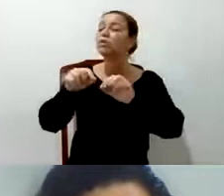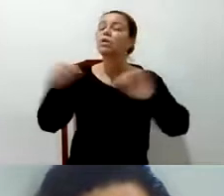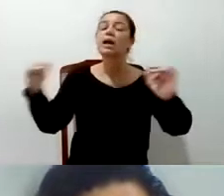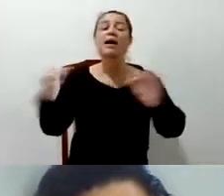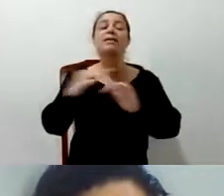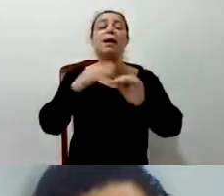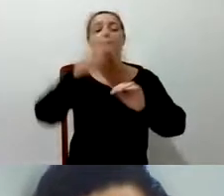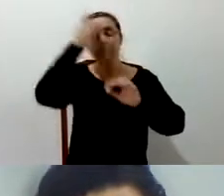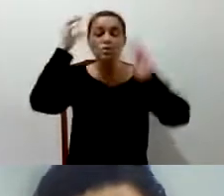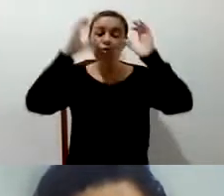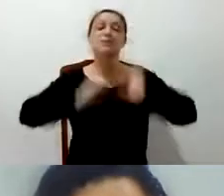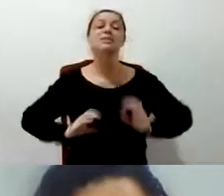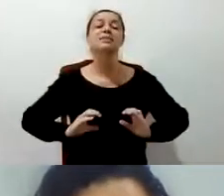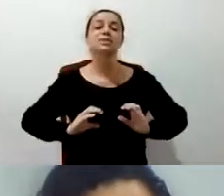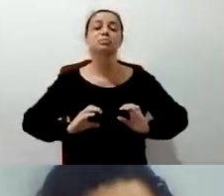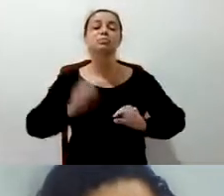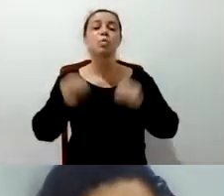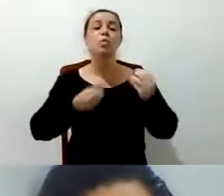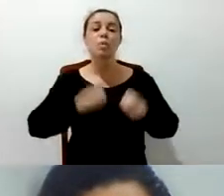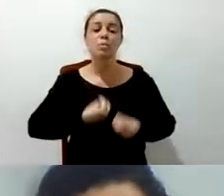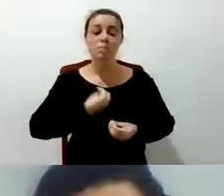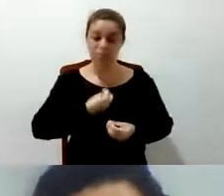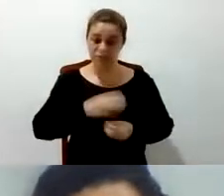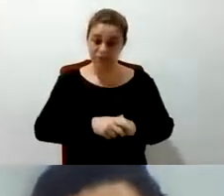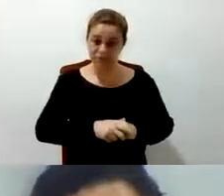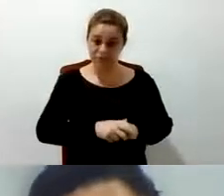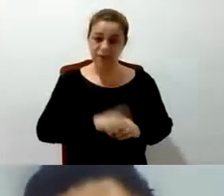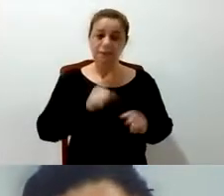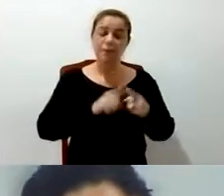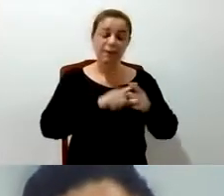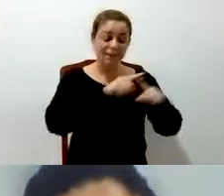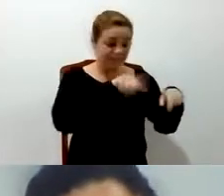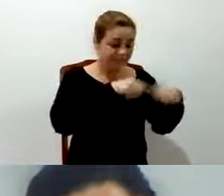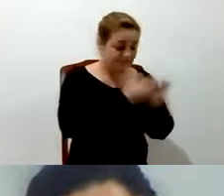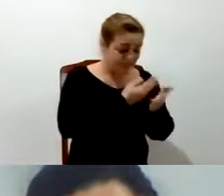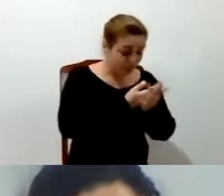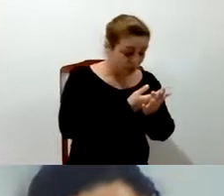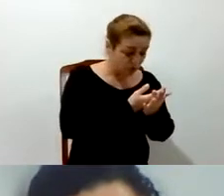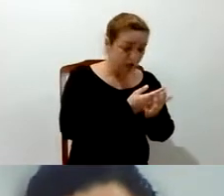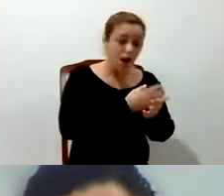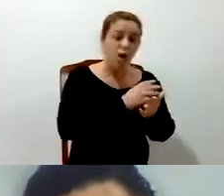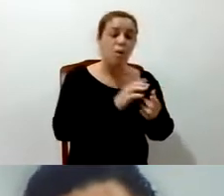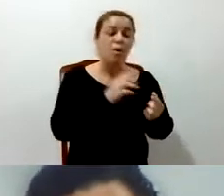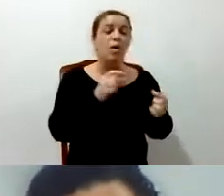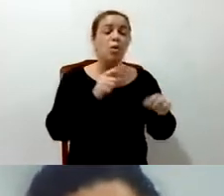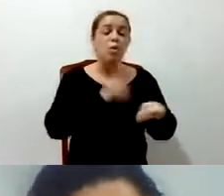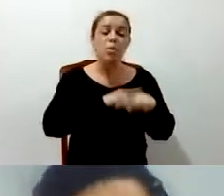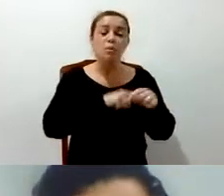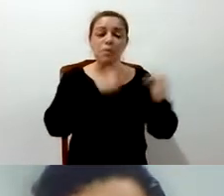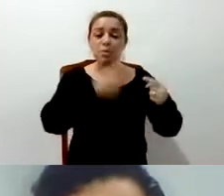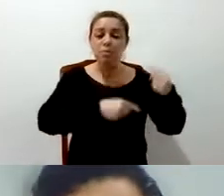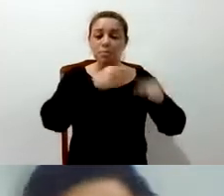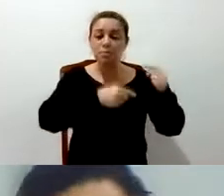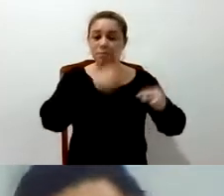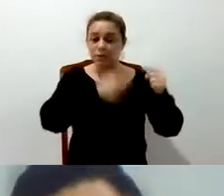a gente estava com relações dentro da sala de aula bastante antagônicas, porque devido à conjuntura política, a gente tem indivíduos